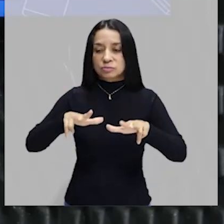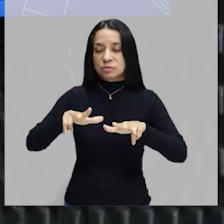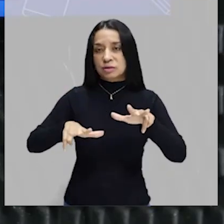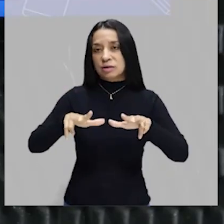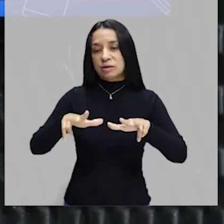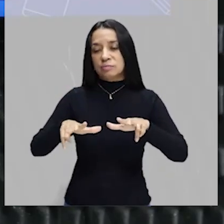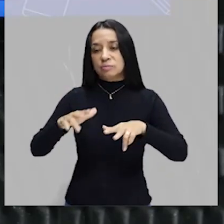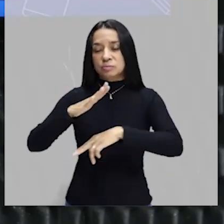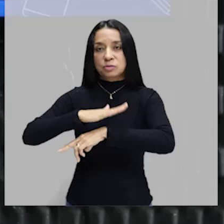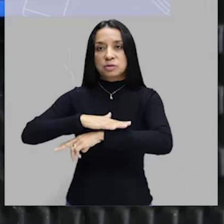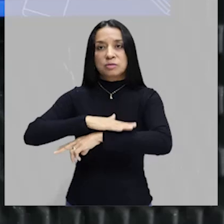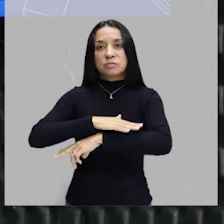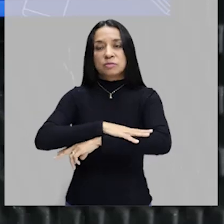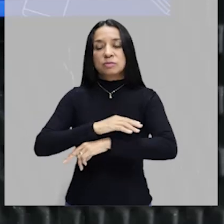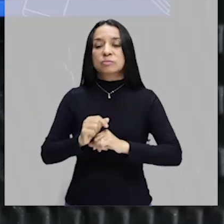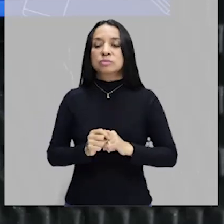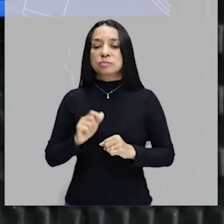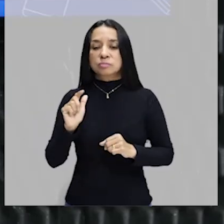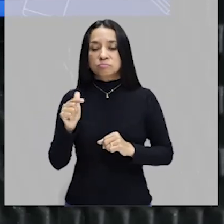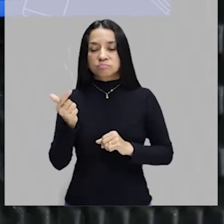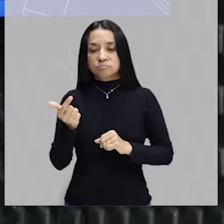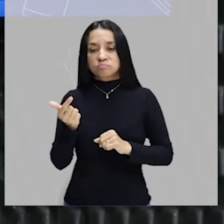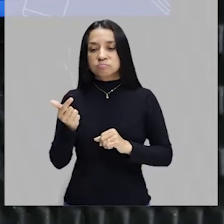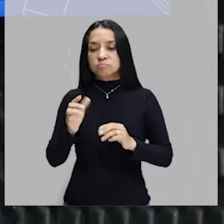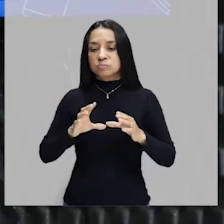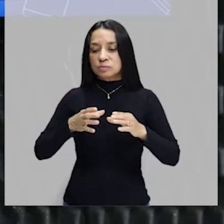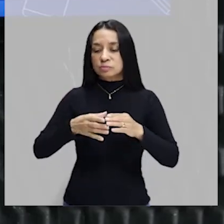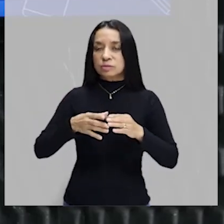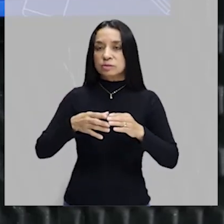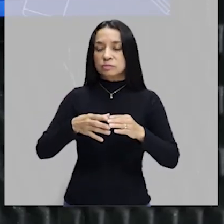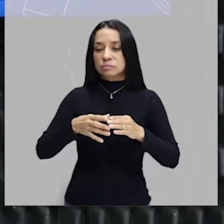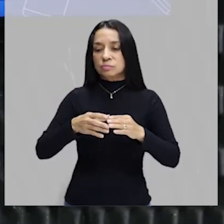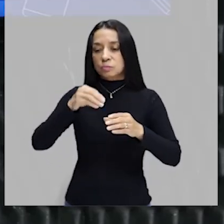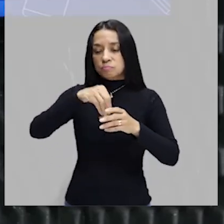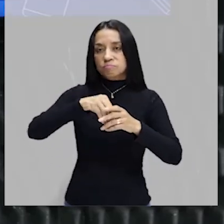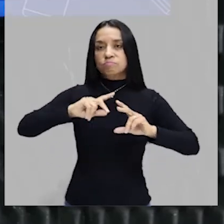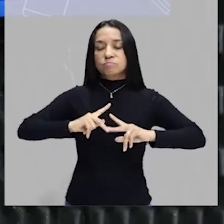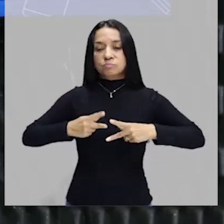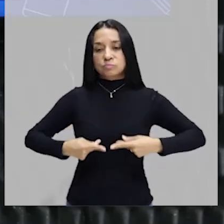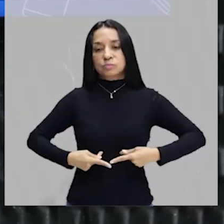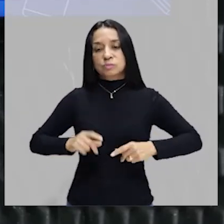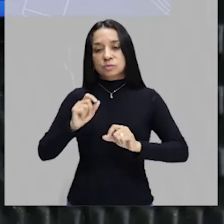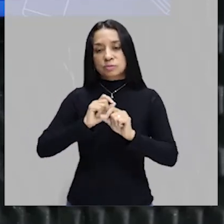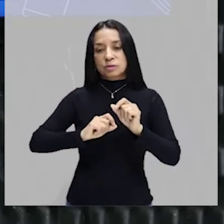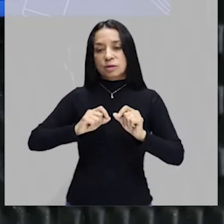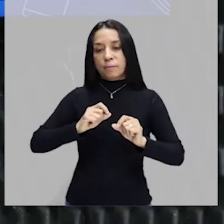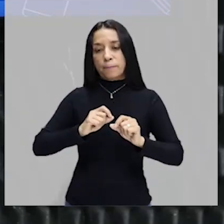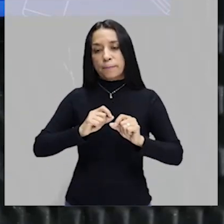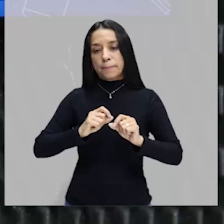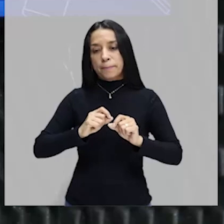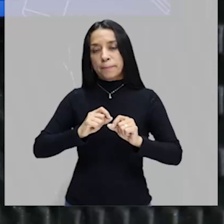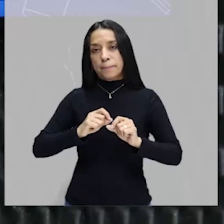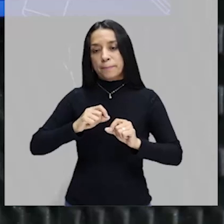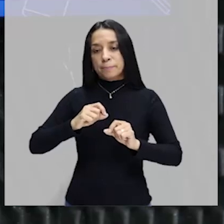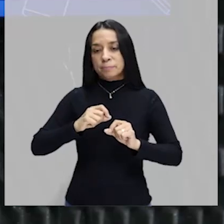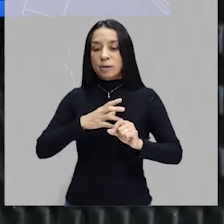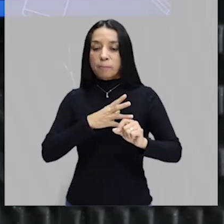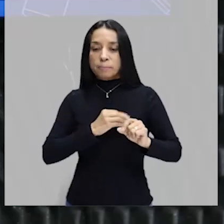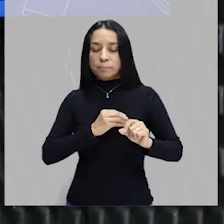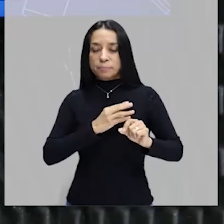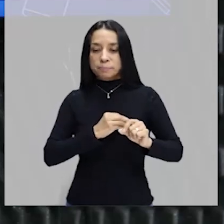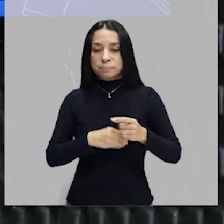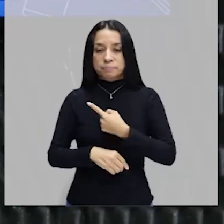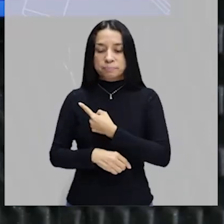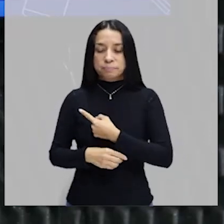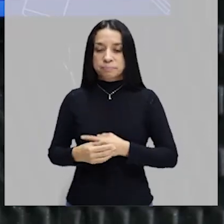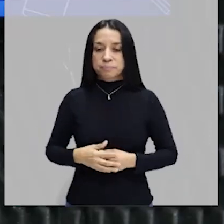anfíbios. Mas a classe a qual faz parte o ser humano é a classe mamália, porque ele é um indivíduo mamífero,